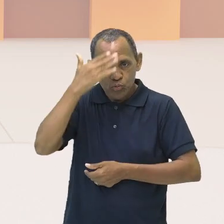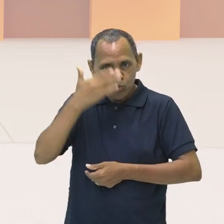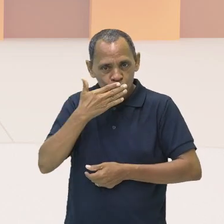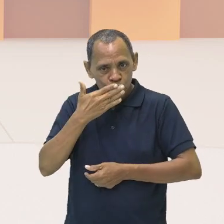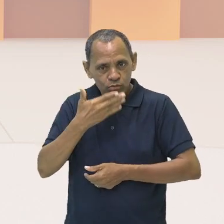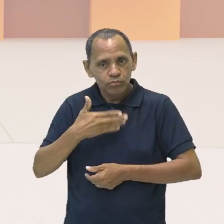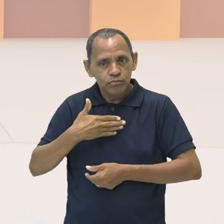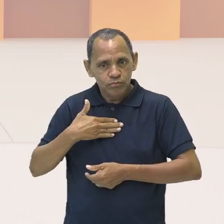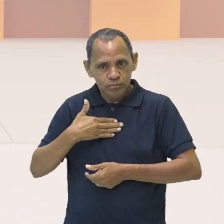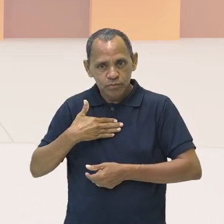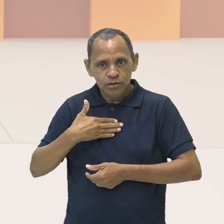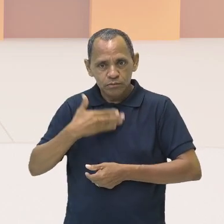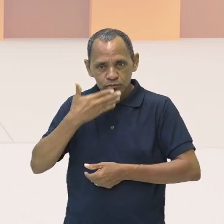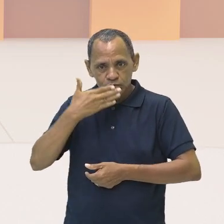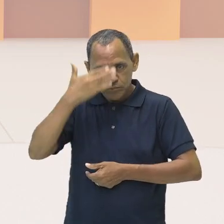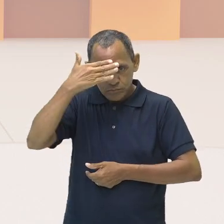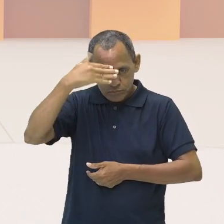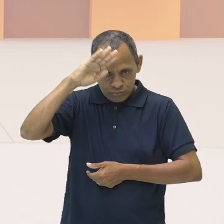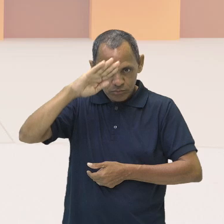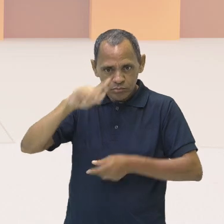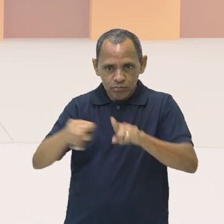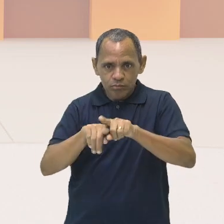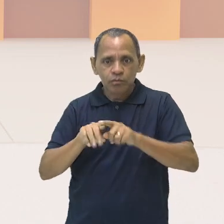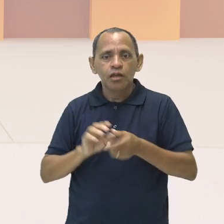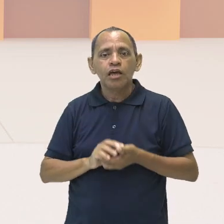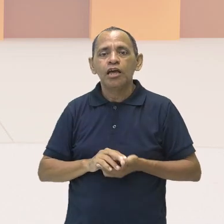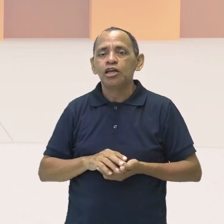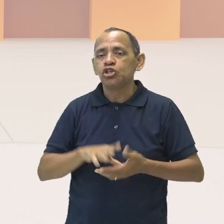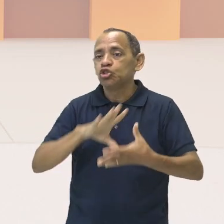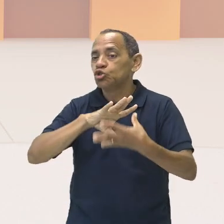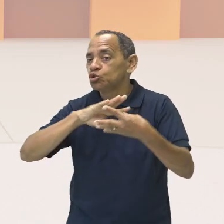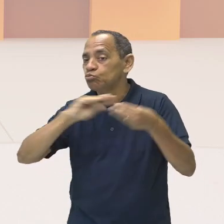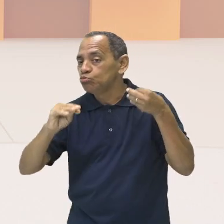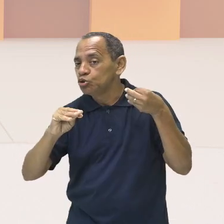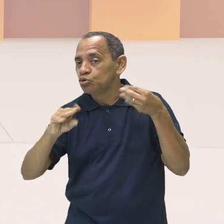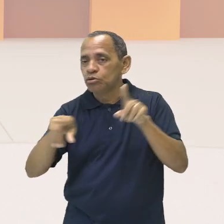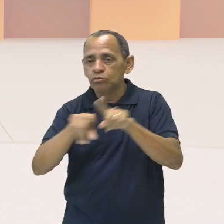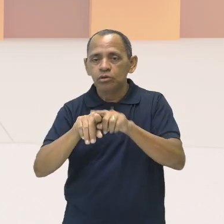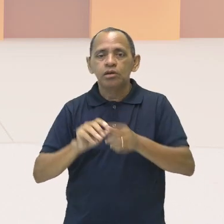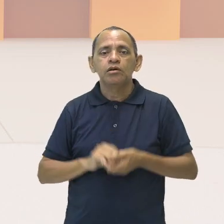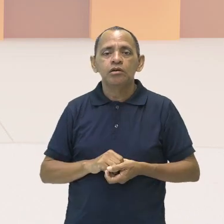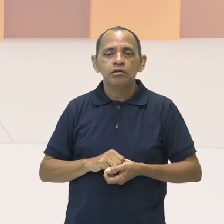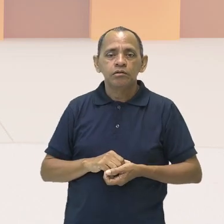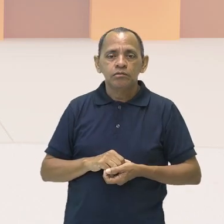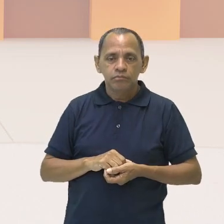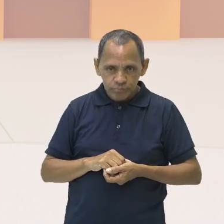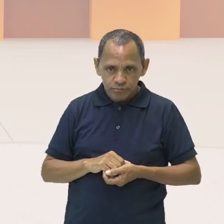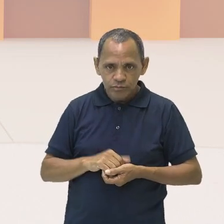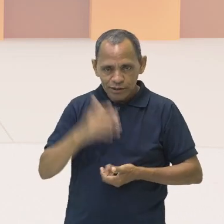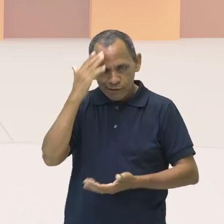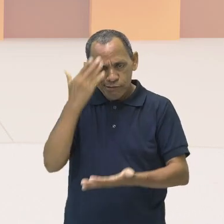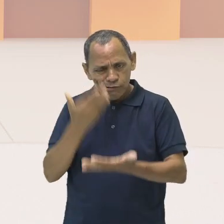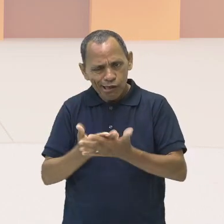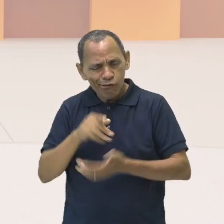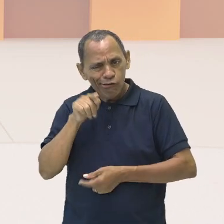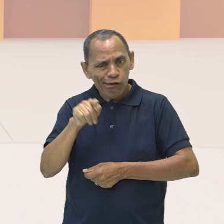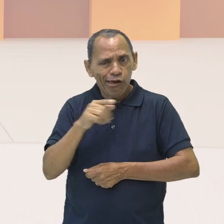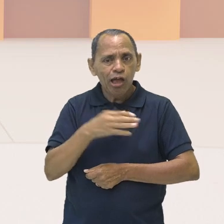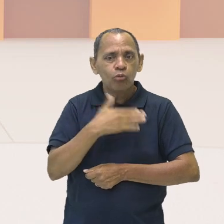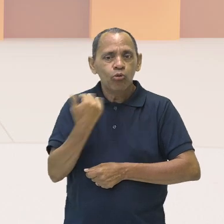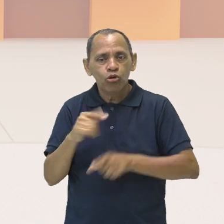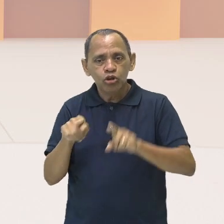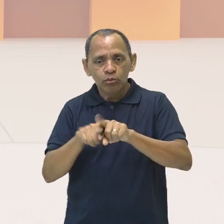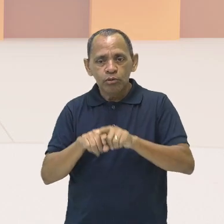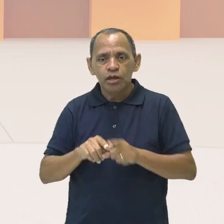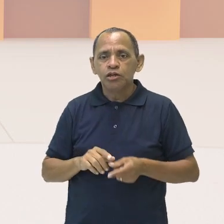ele desapareceu e foi dado como morto. Como ele era muito jovem, ele não deixou nenhum